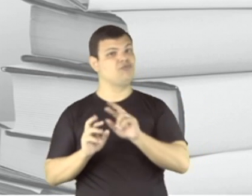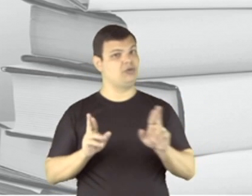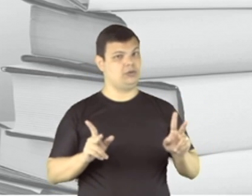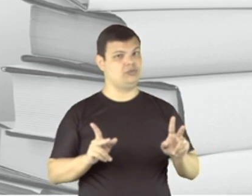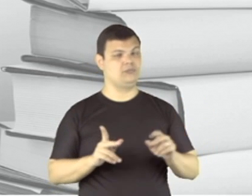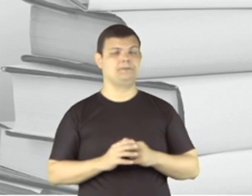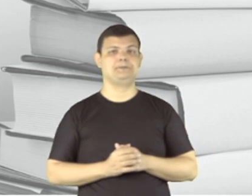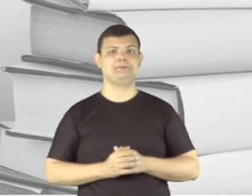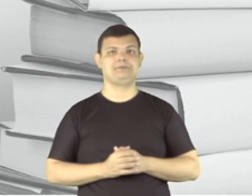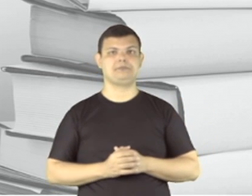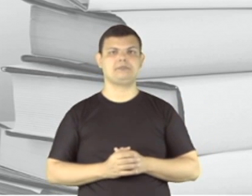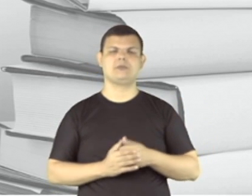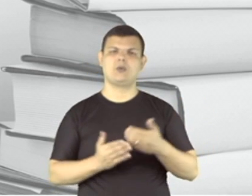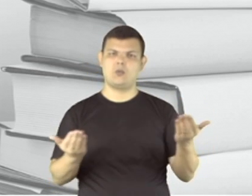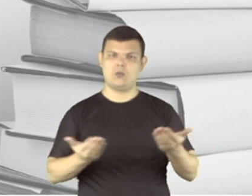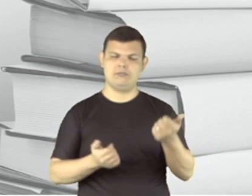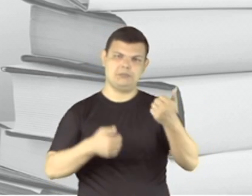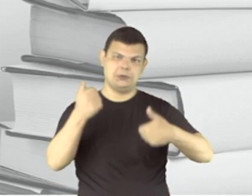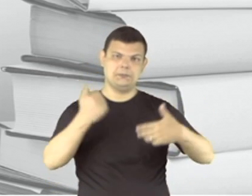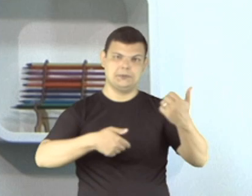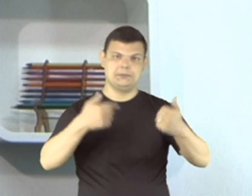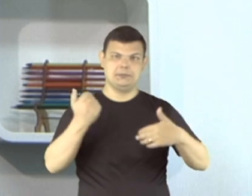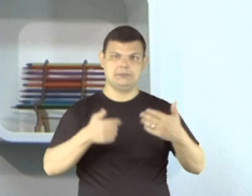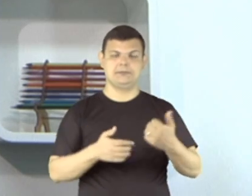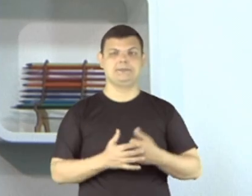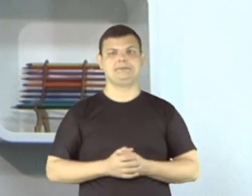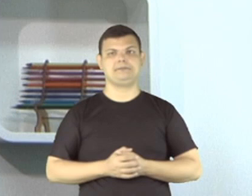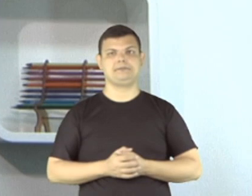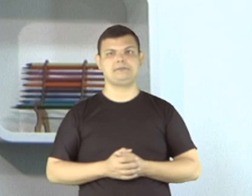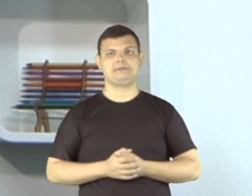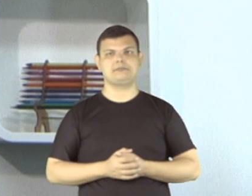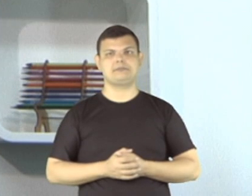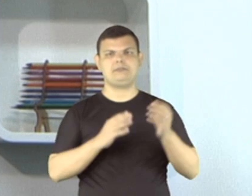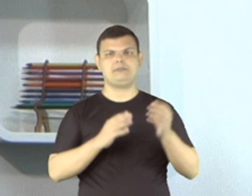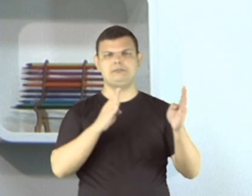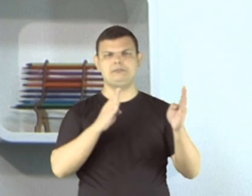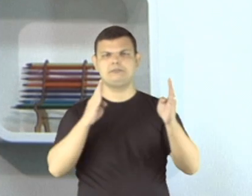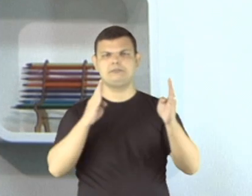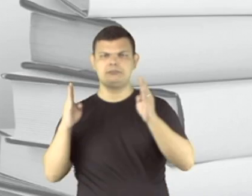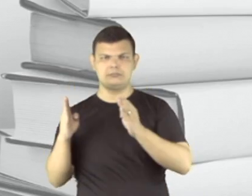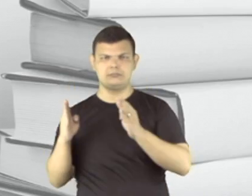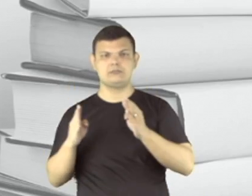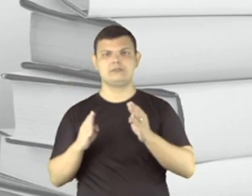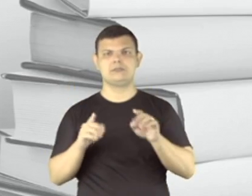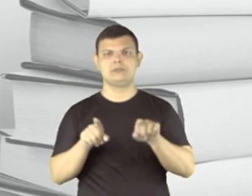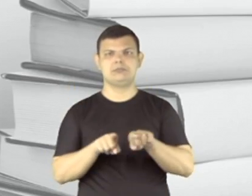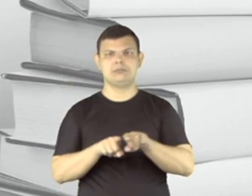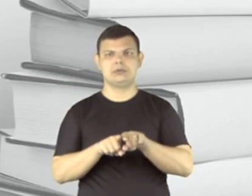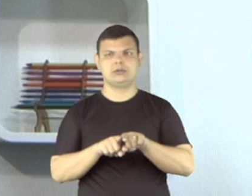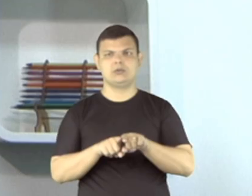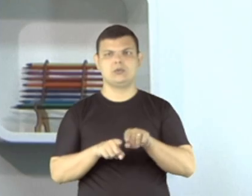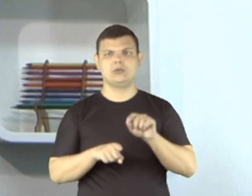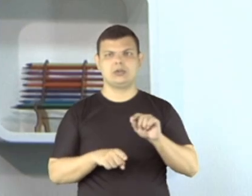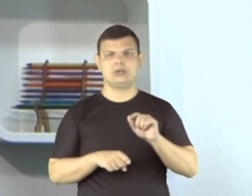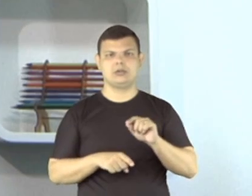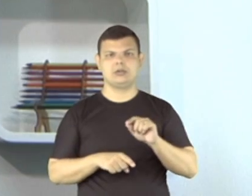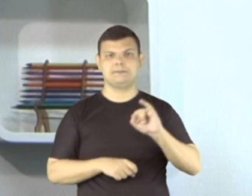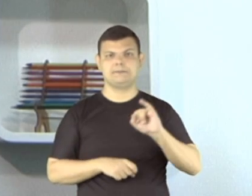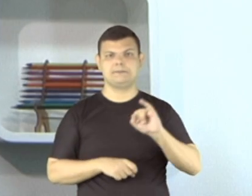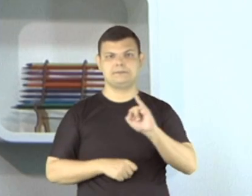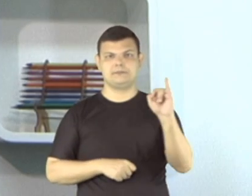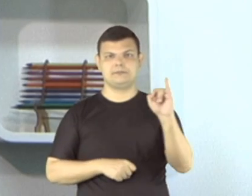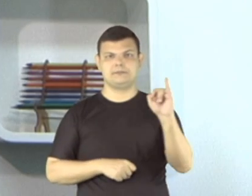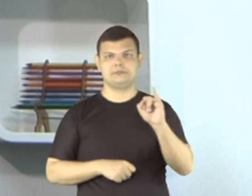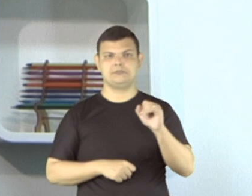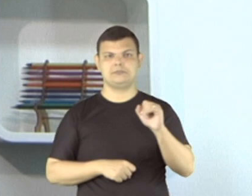trabalharemos isto no dia de hoje e nós vamos acompanhar aqui também algo importante para a